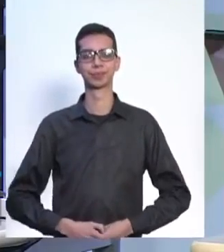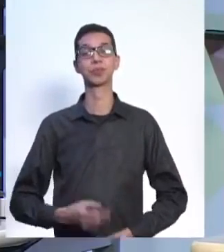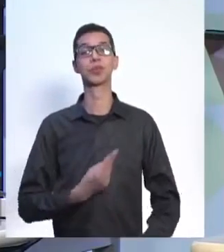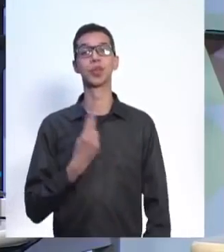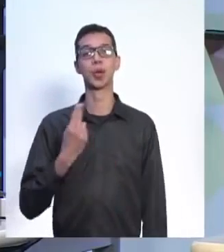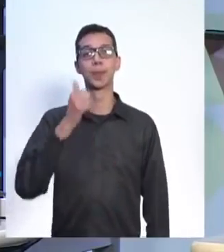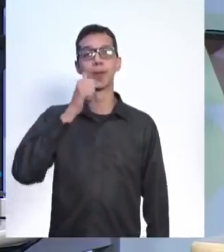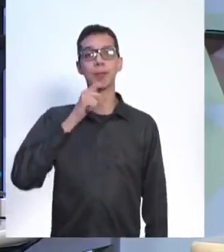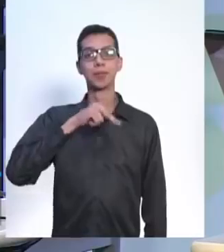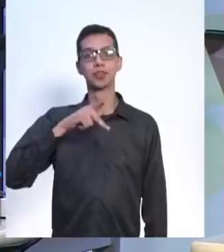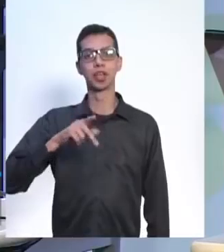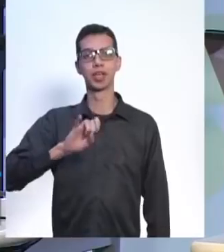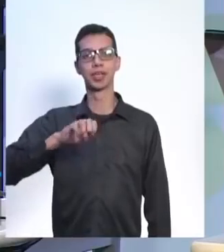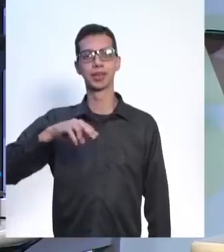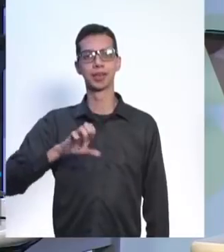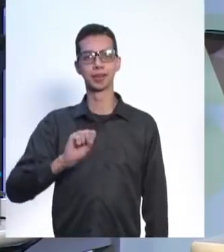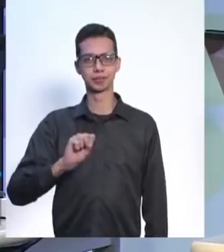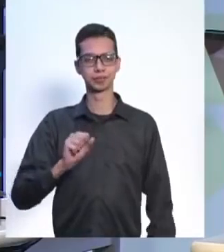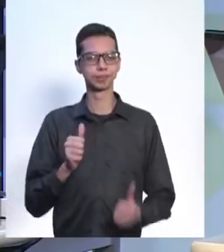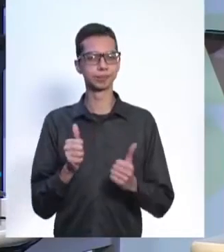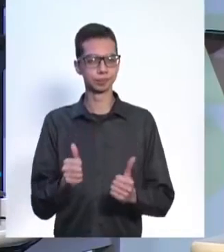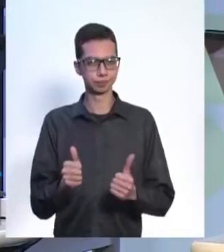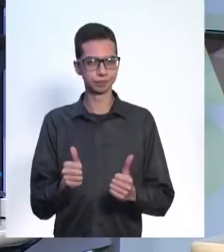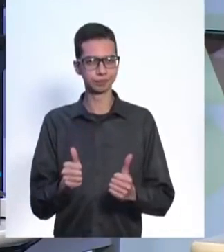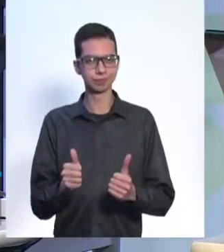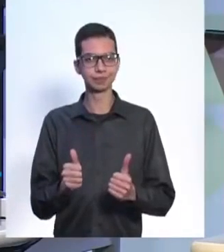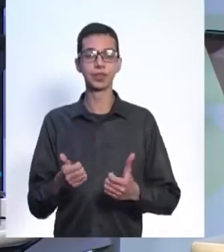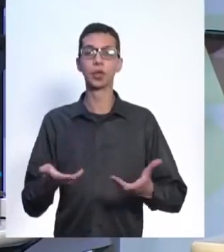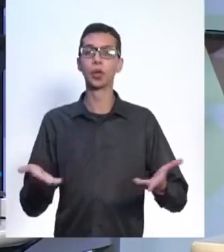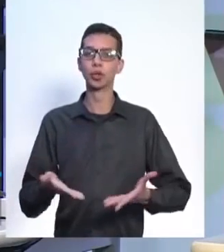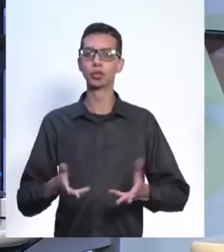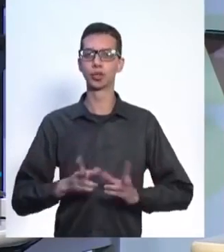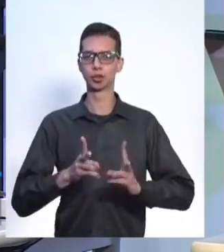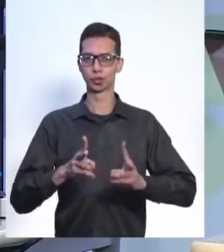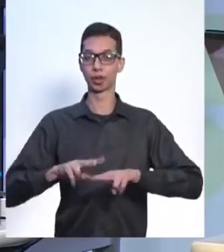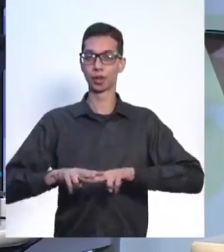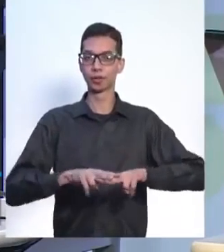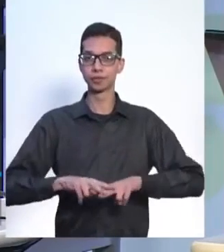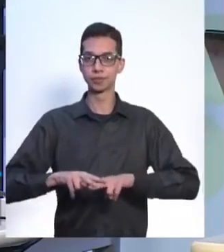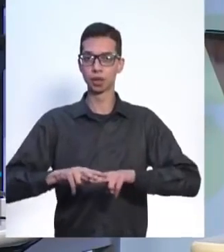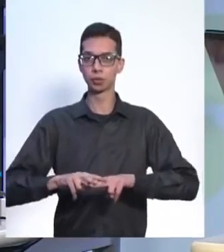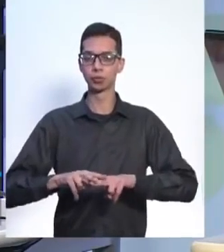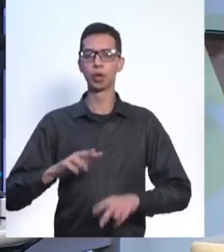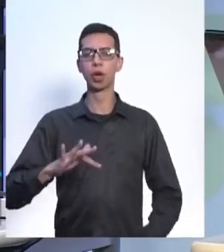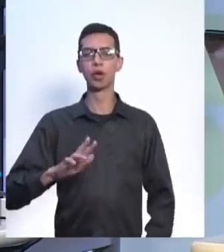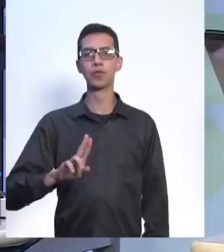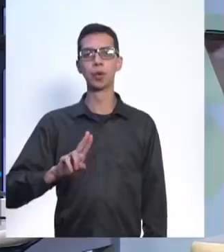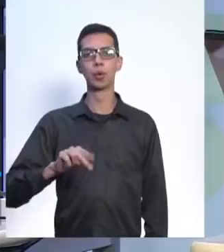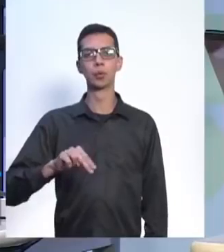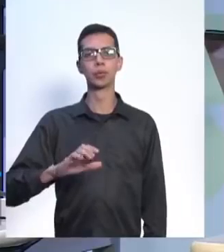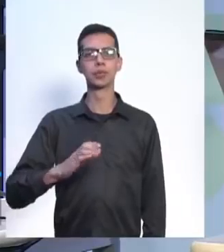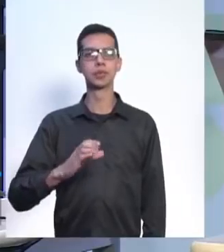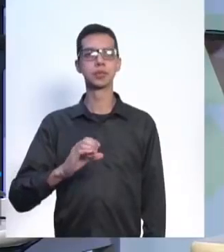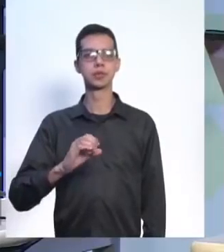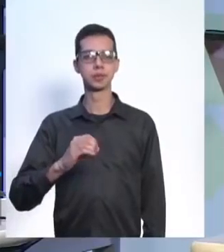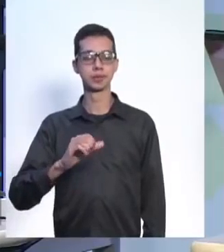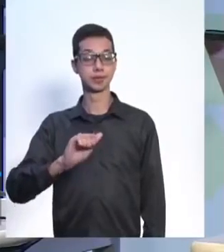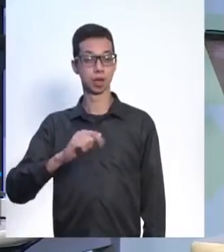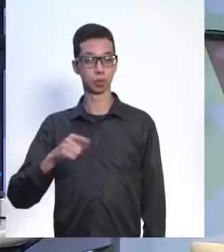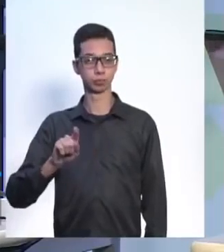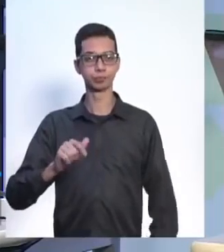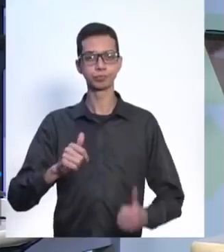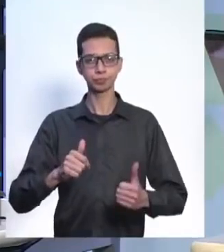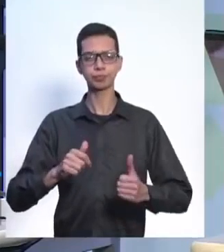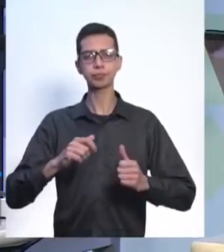professora Inês. Muito bem, hoje nós vamos continuar nossa revisão de funções. Hoje nós vamos ver um pouco mais sobre a função